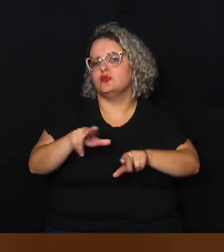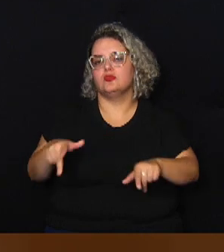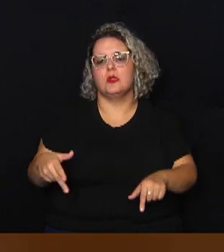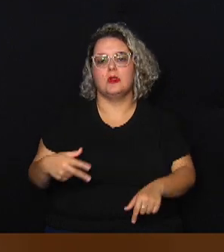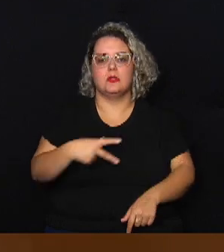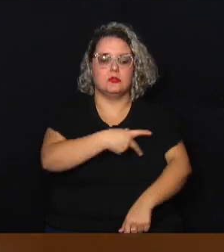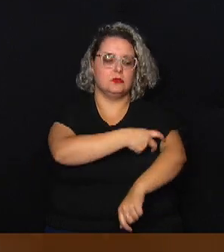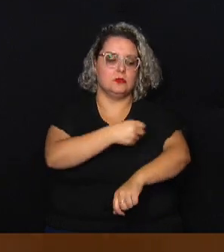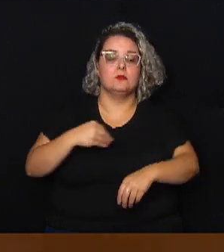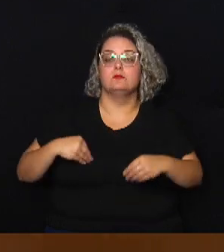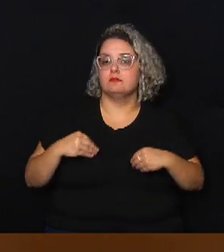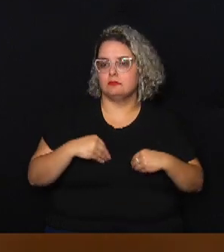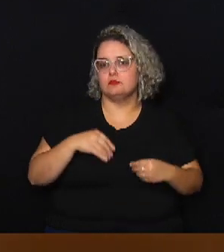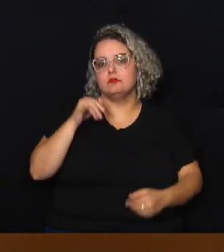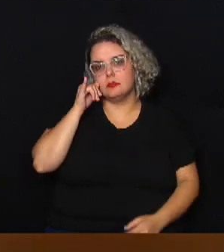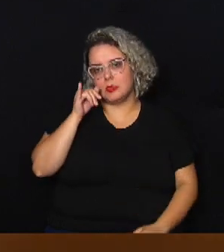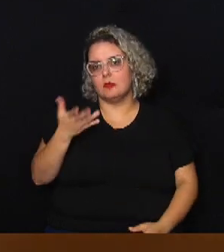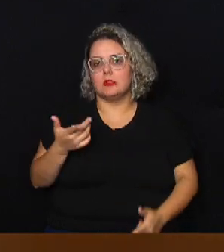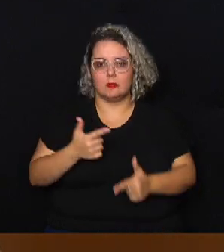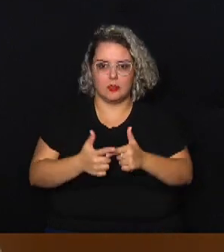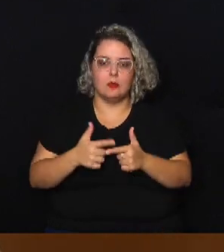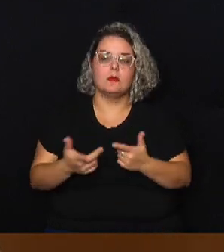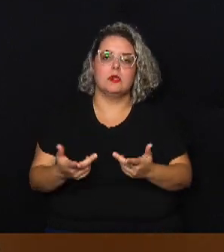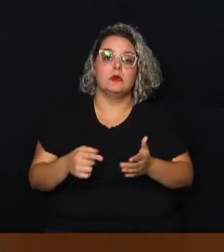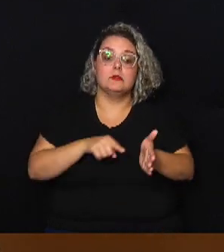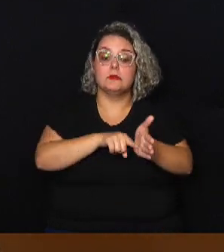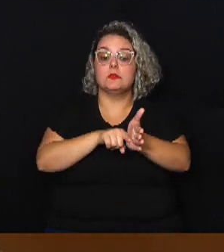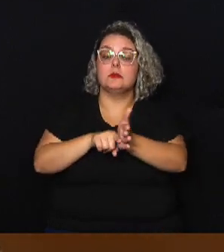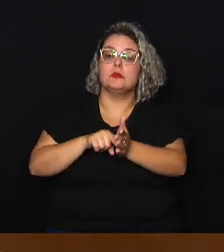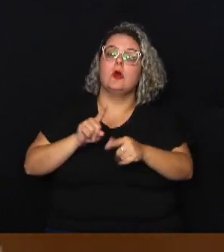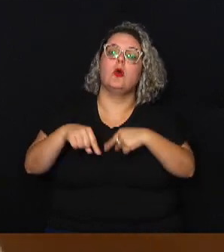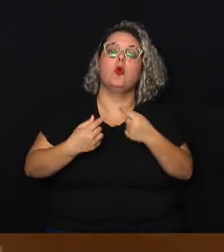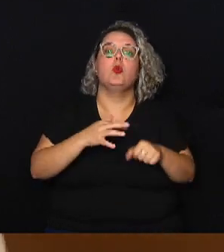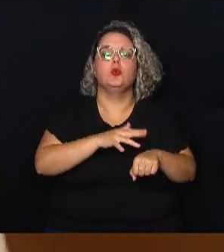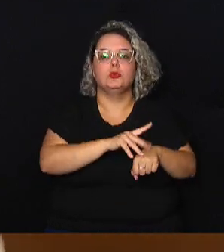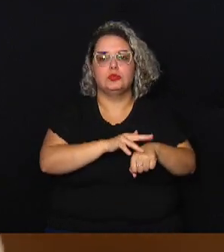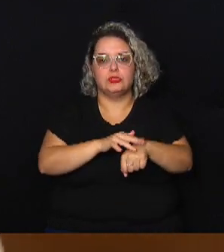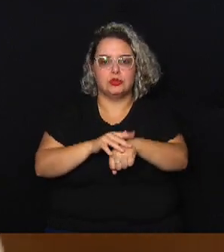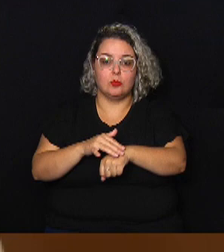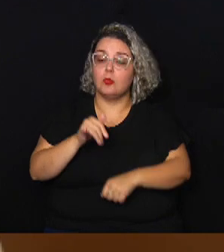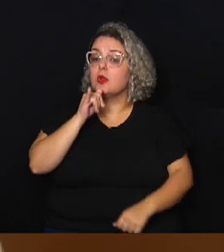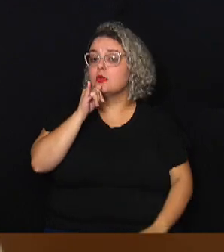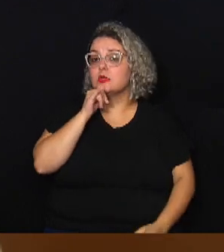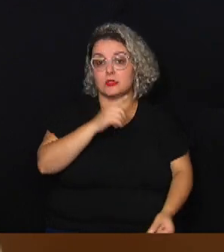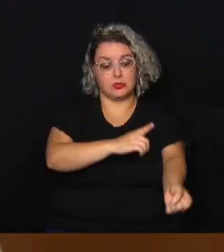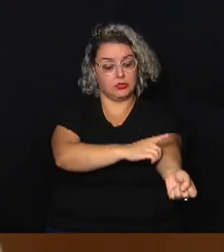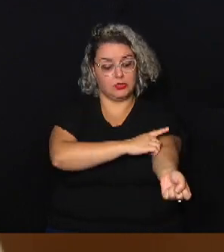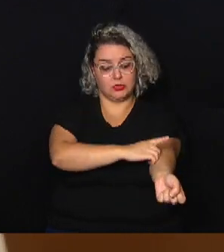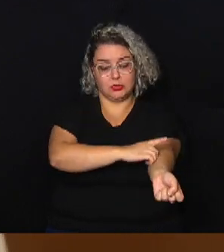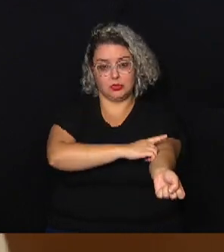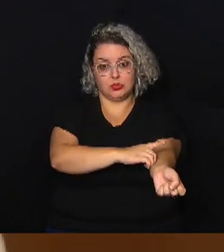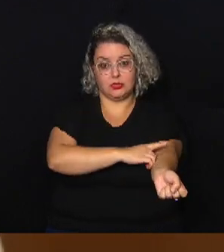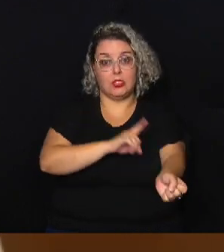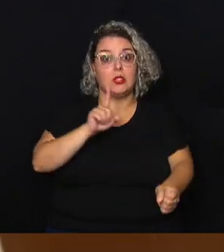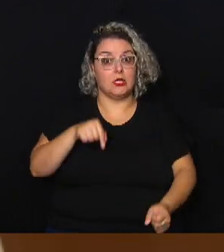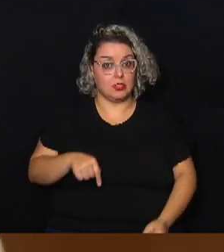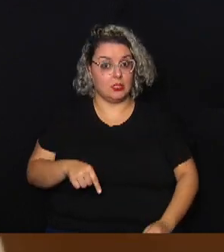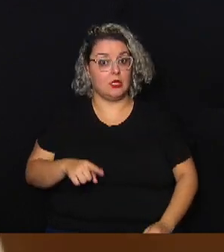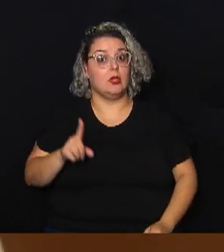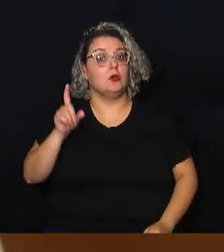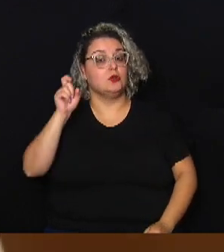por precaução, né? Então a gente acaba investigando outras doenças, por exemplo, a diabetes, que é um fator de